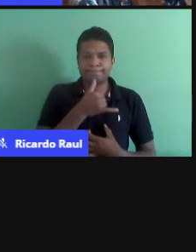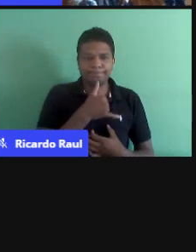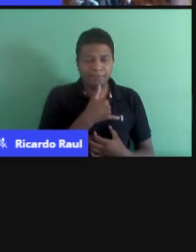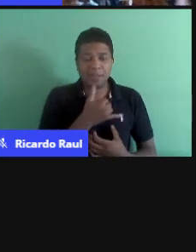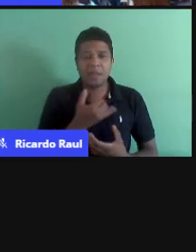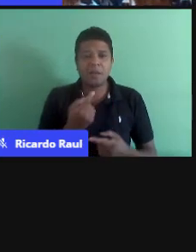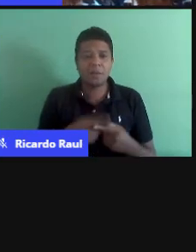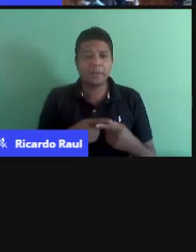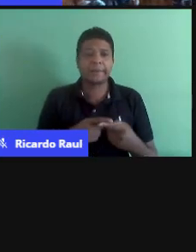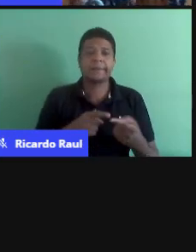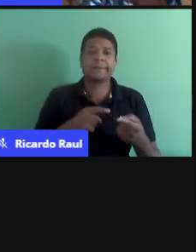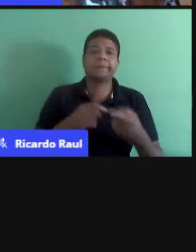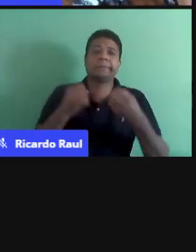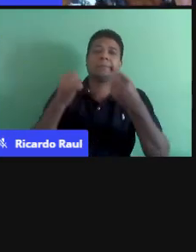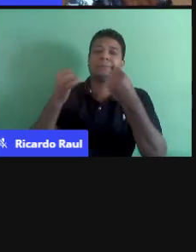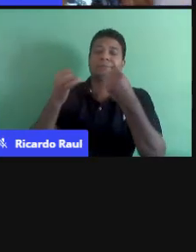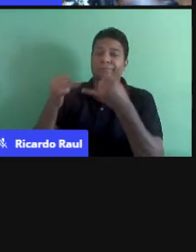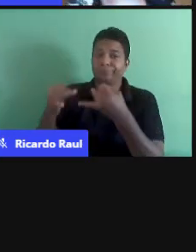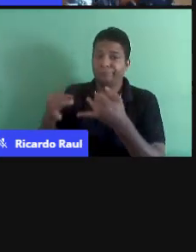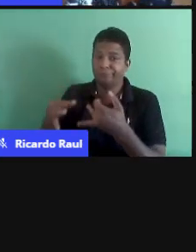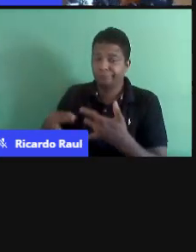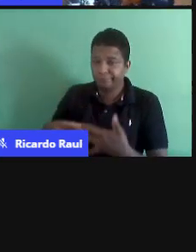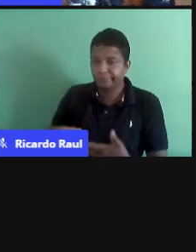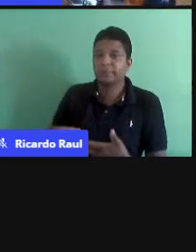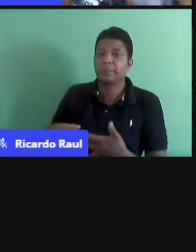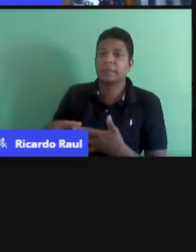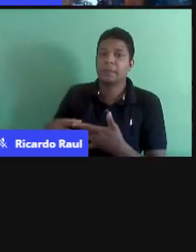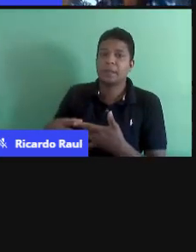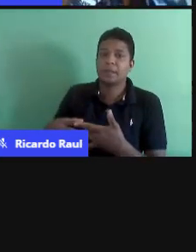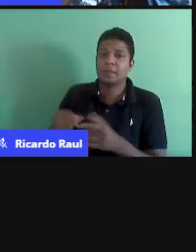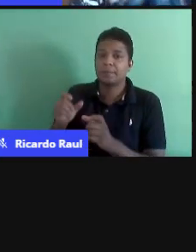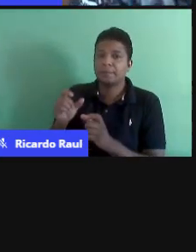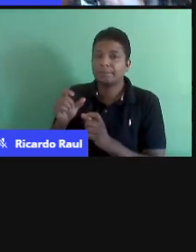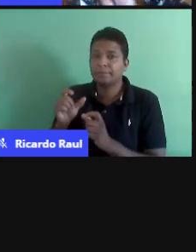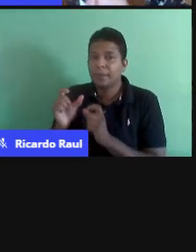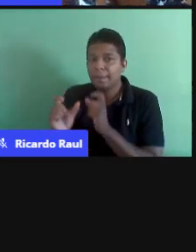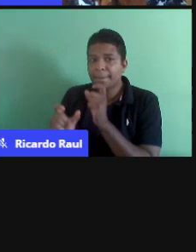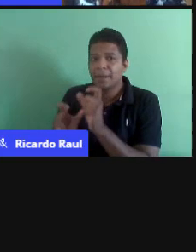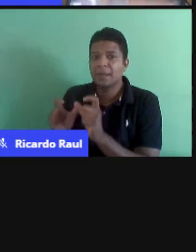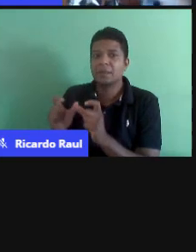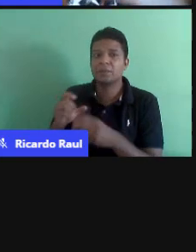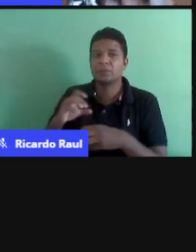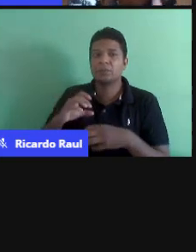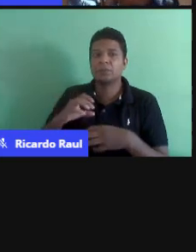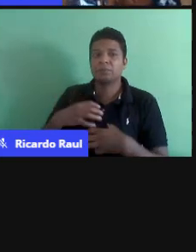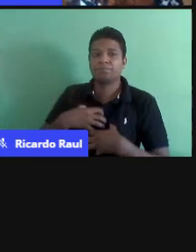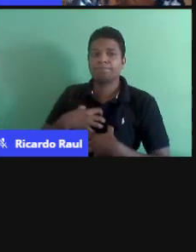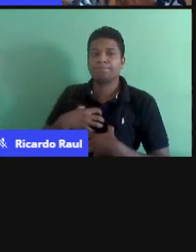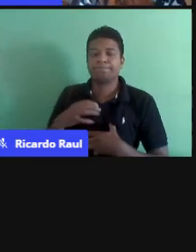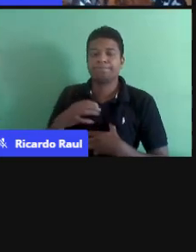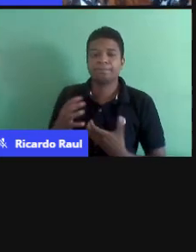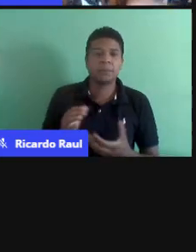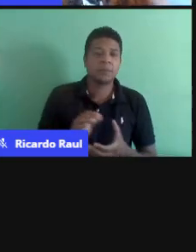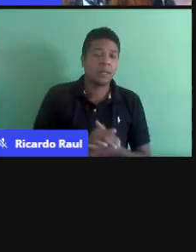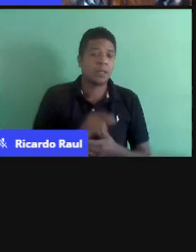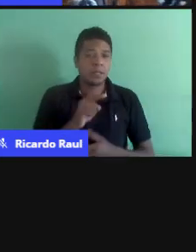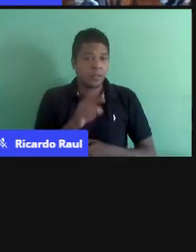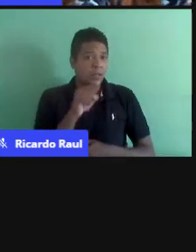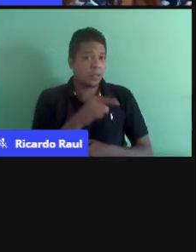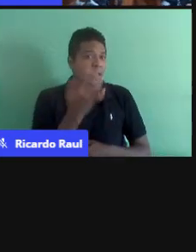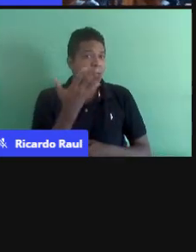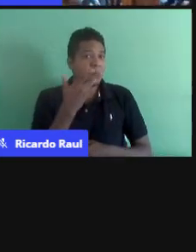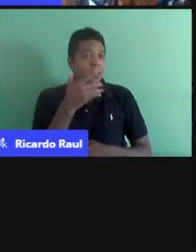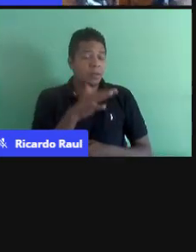que explicar em palavras o que ela tentou expressar, né? Obviamente que essa criança